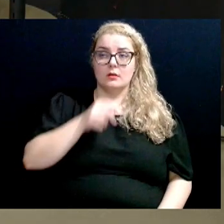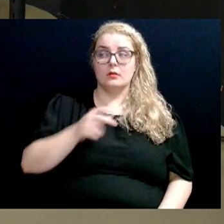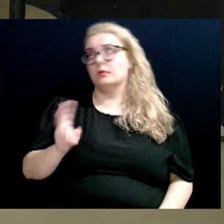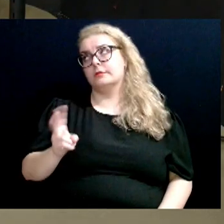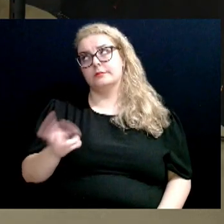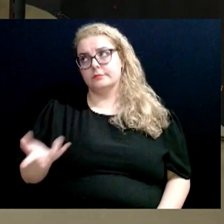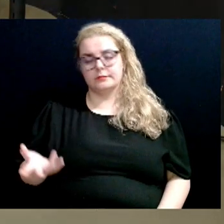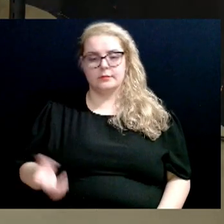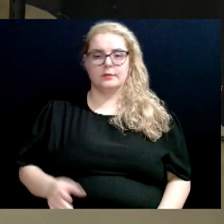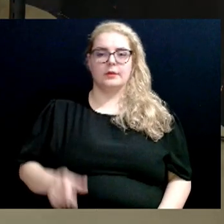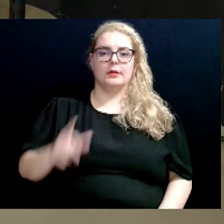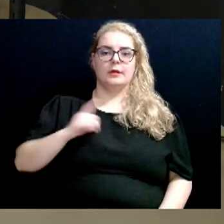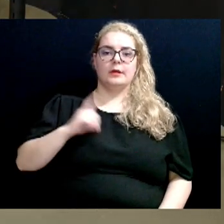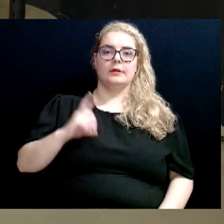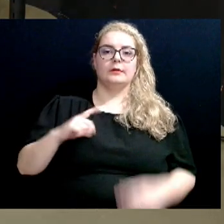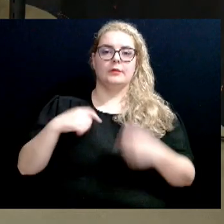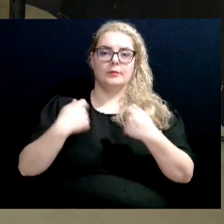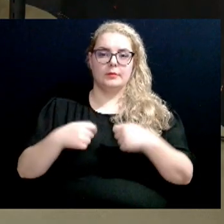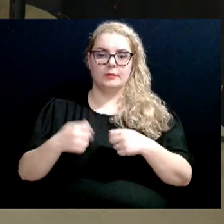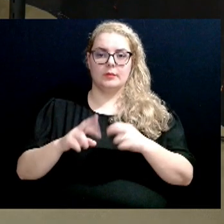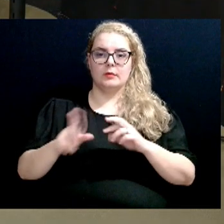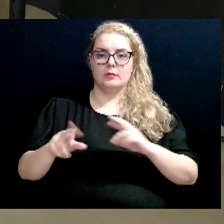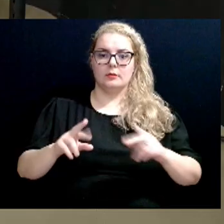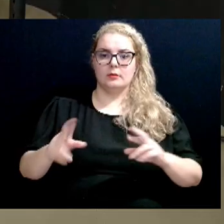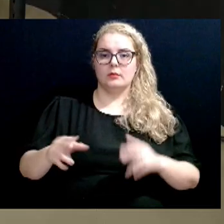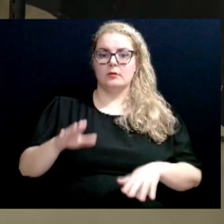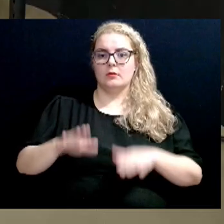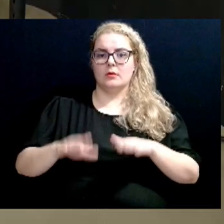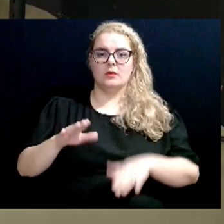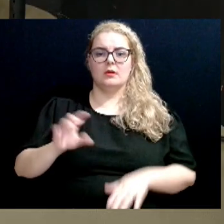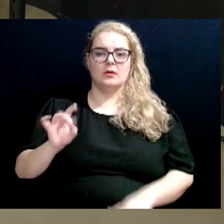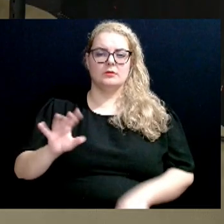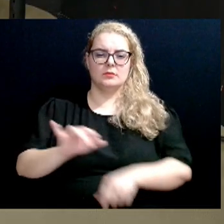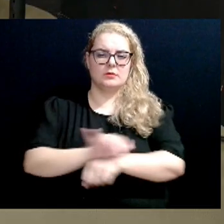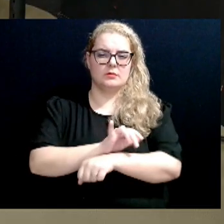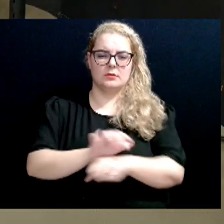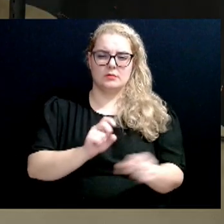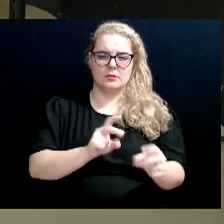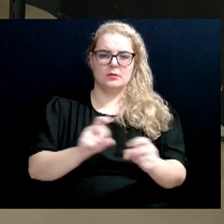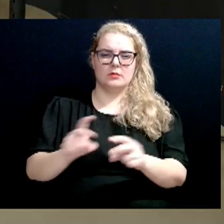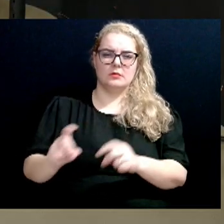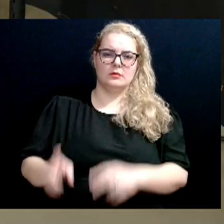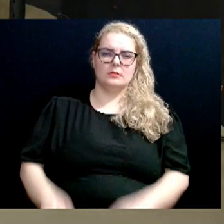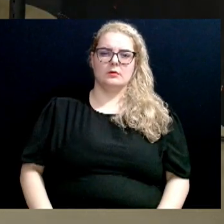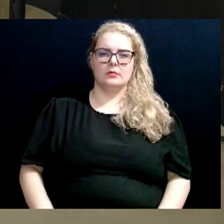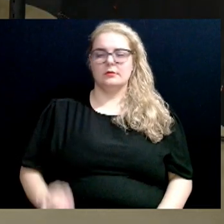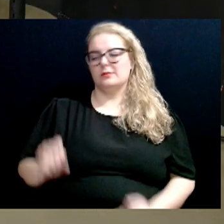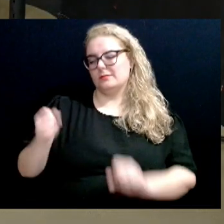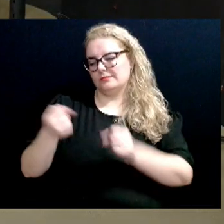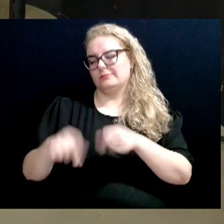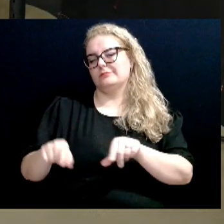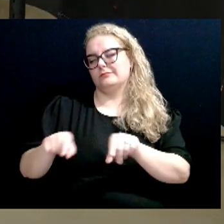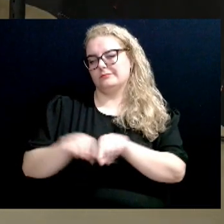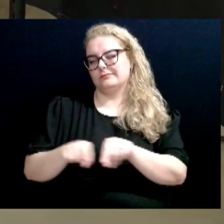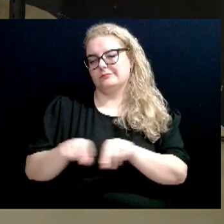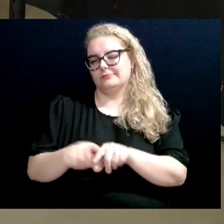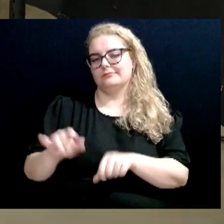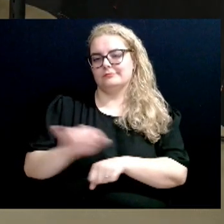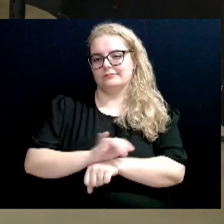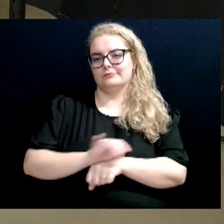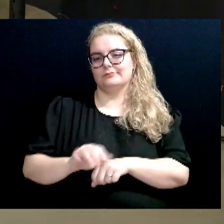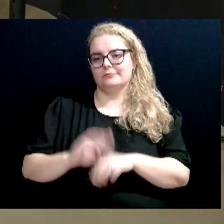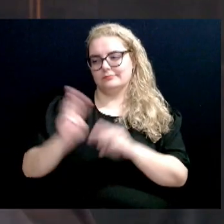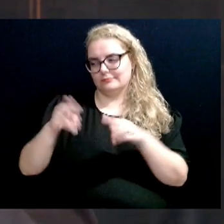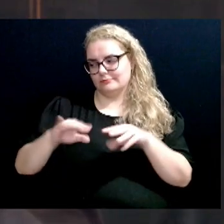uma necessidade diferente ou muitas vezes isso é só estratégia comercial? A indústria também tem aquela estratégia, aquele marketing, né, doutora?